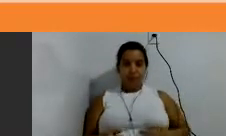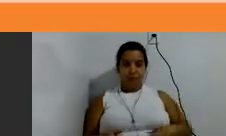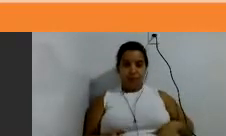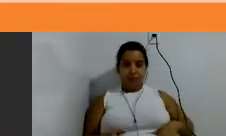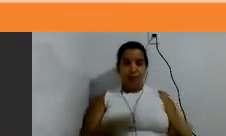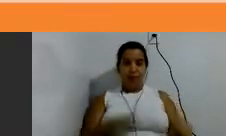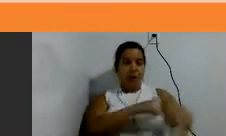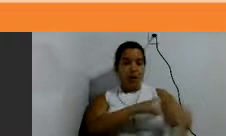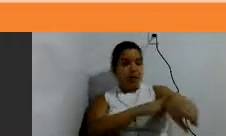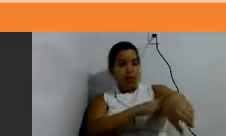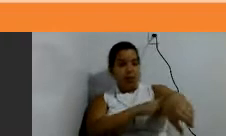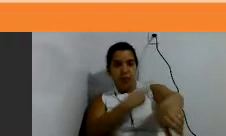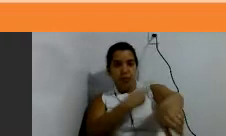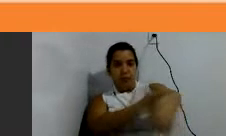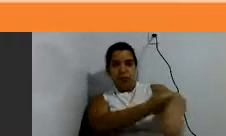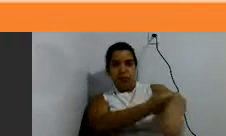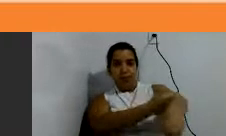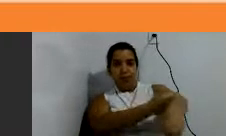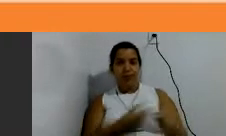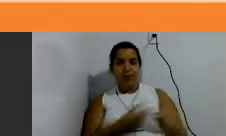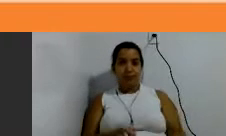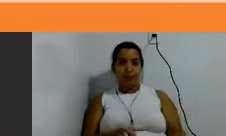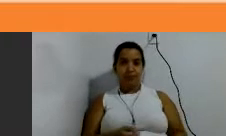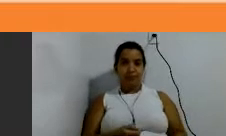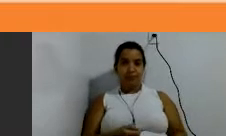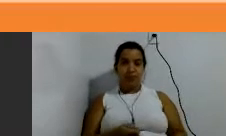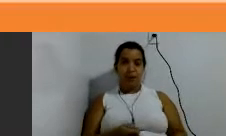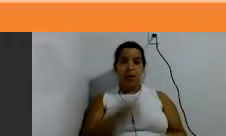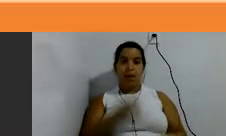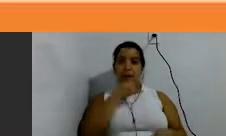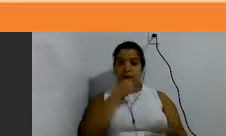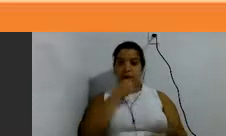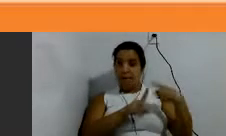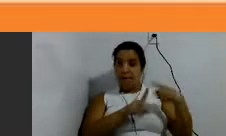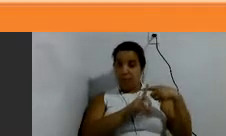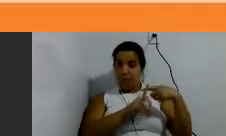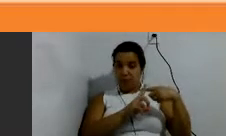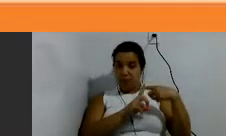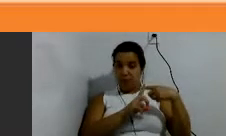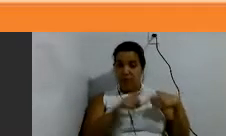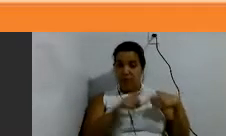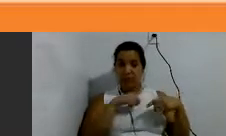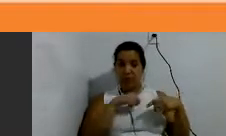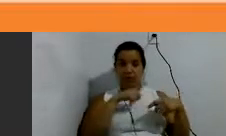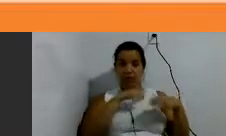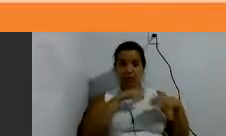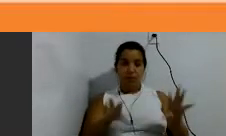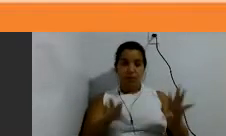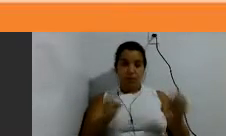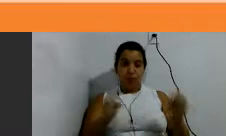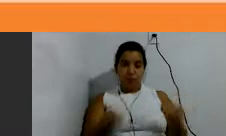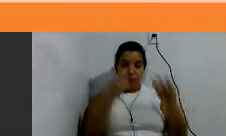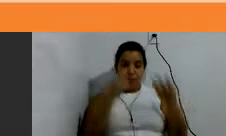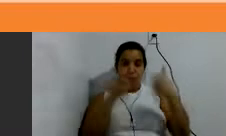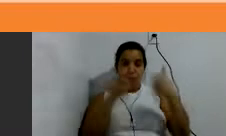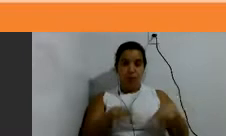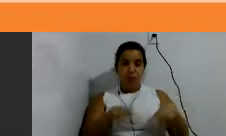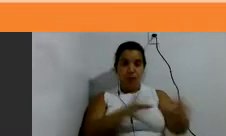interna do braço. Então, em casos positivos, a gente tem uma reação inflamatória